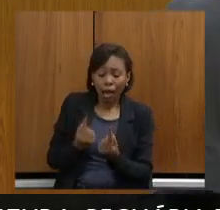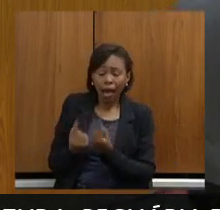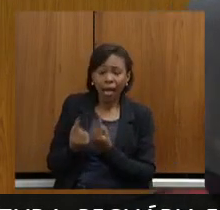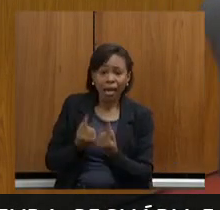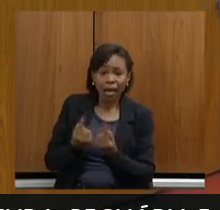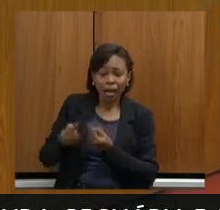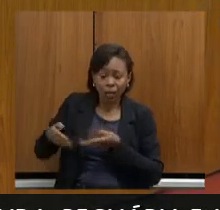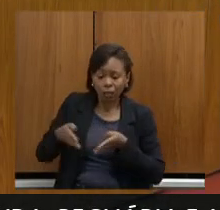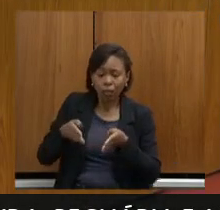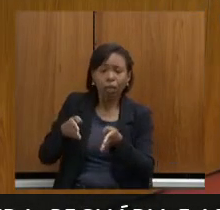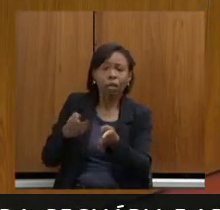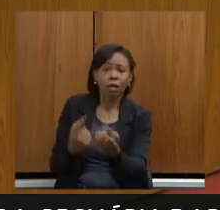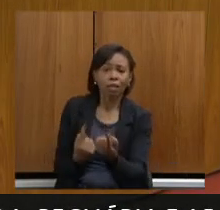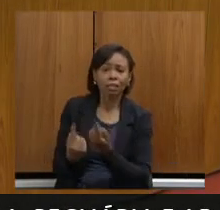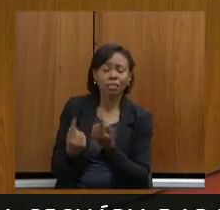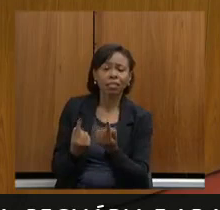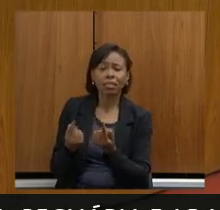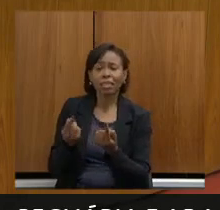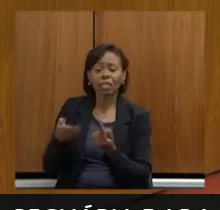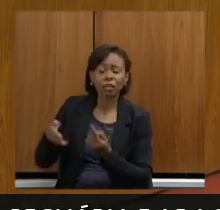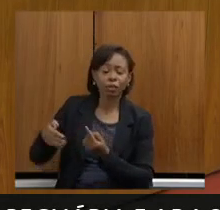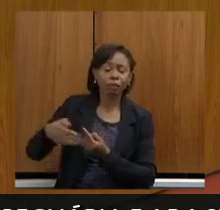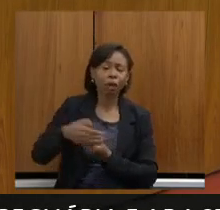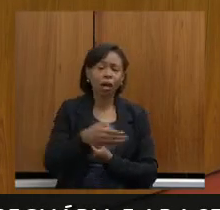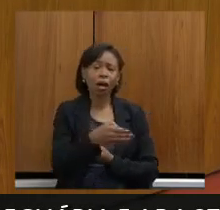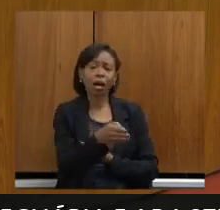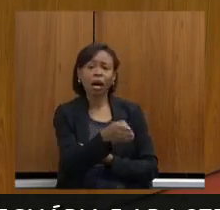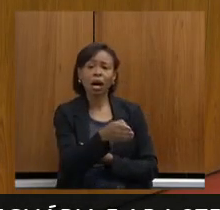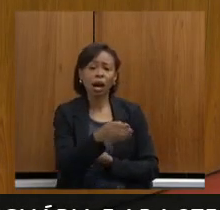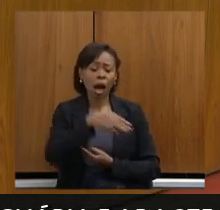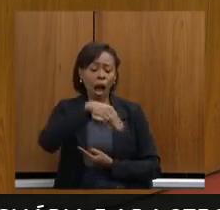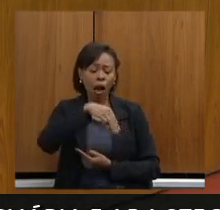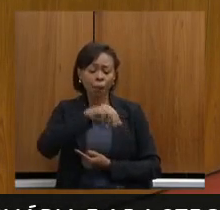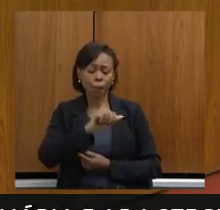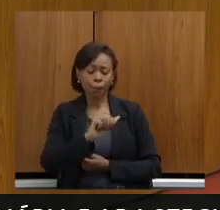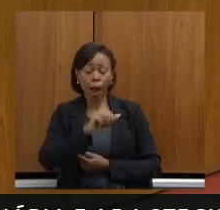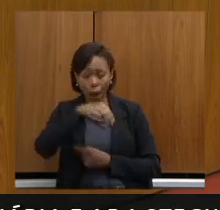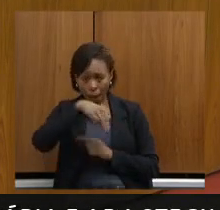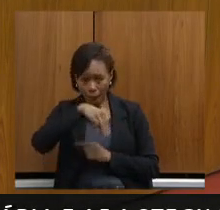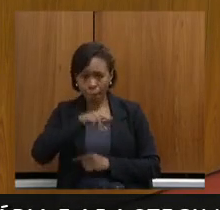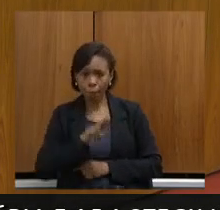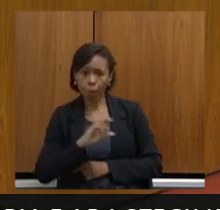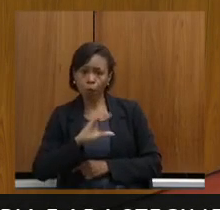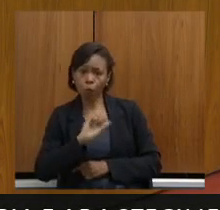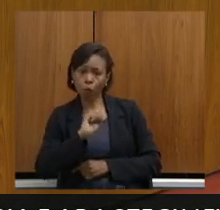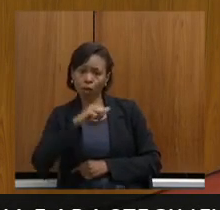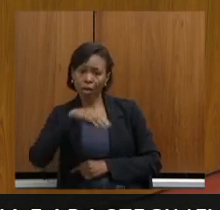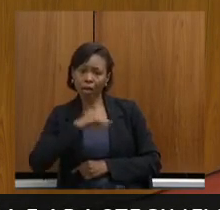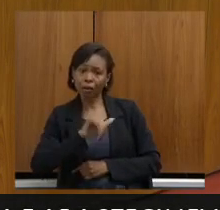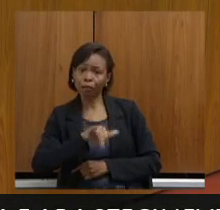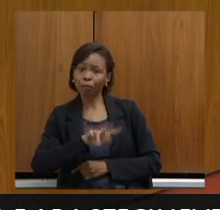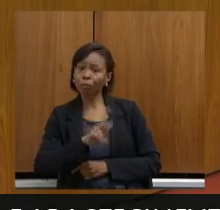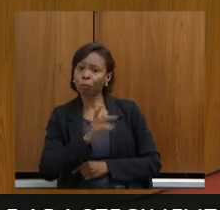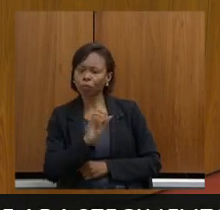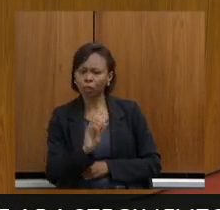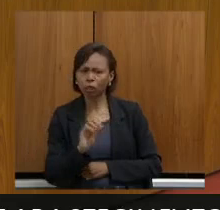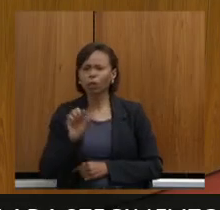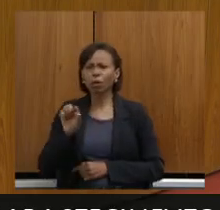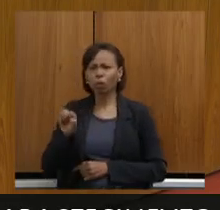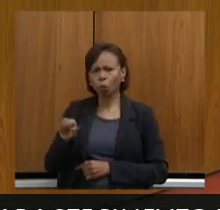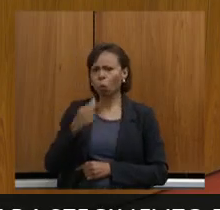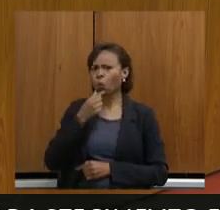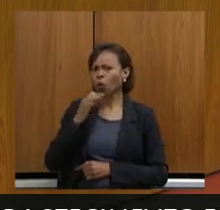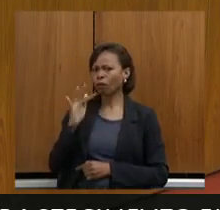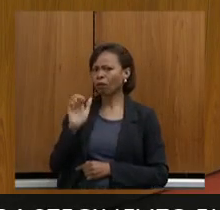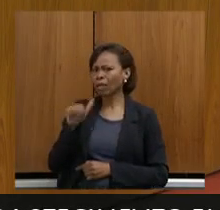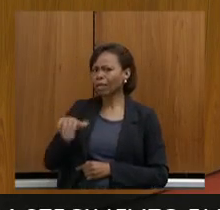que dá acesso é aoa mucambinho do projeto Jaíba se não fosse o Fernando marcato aí com muita